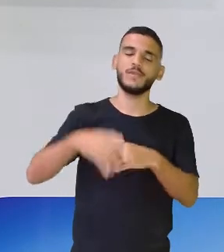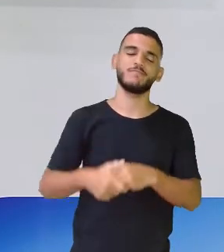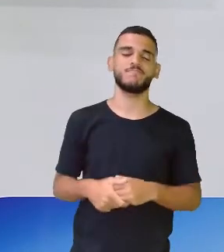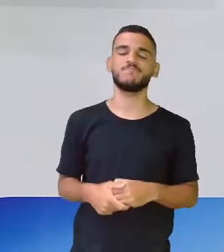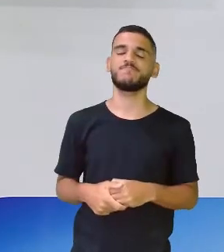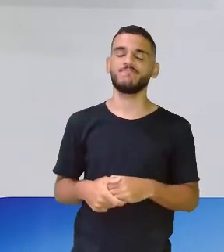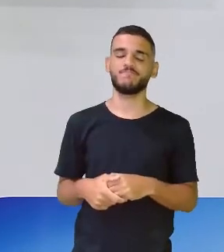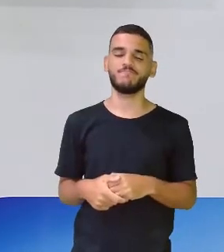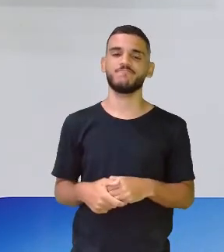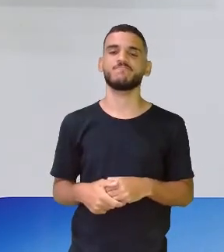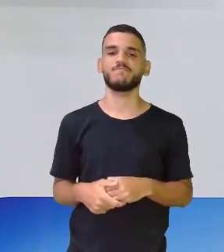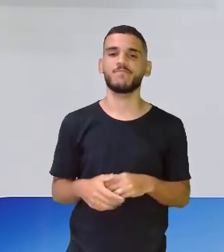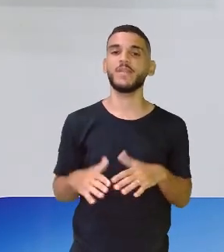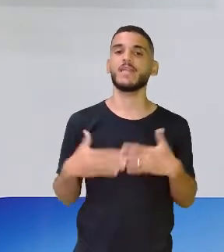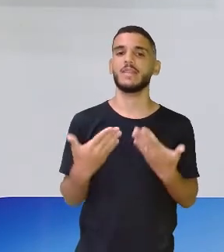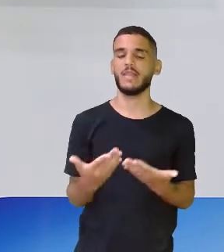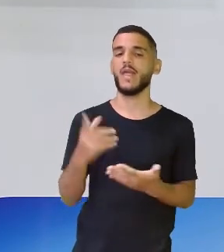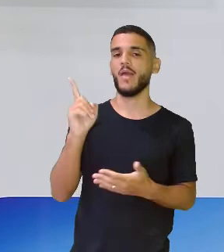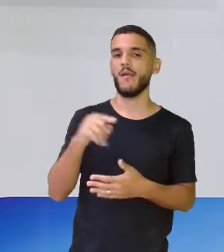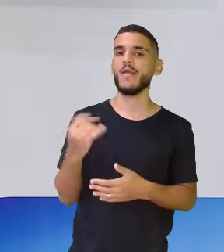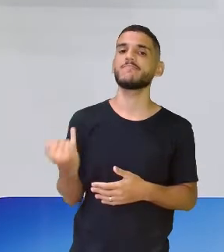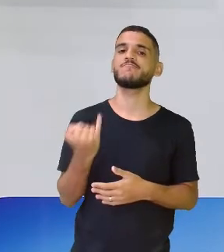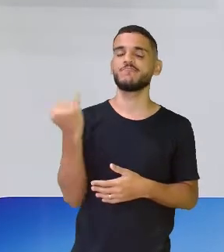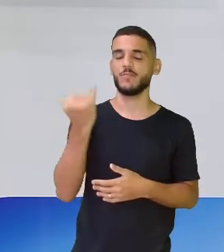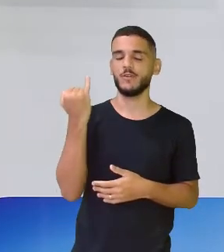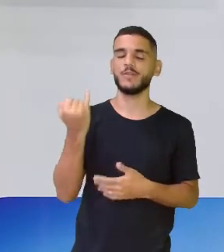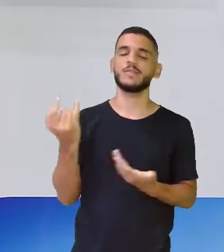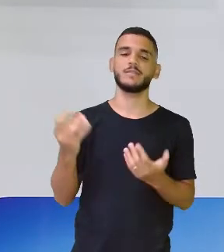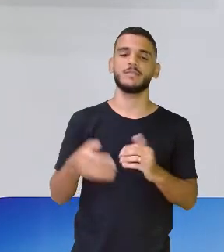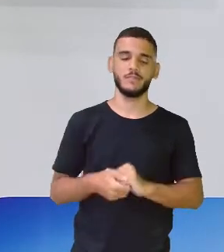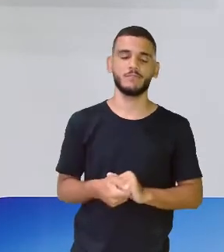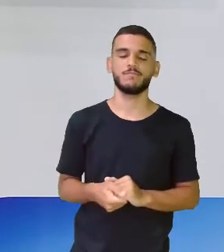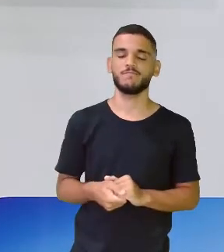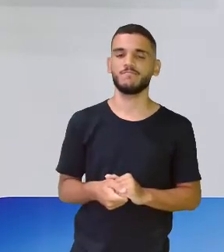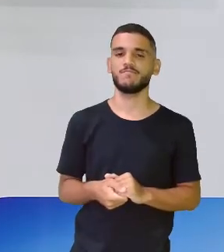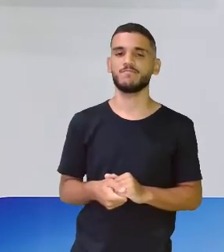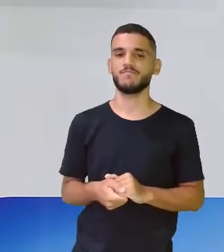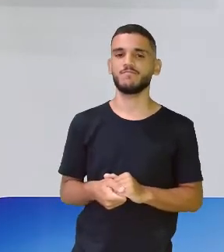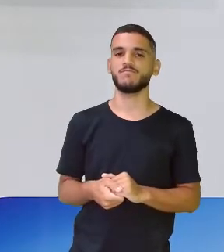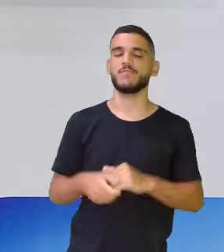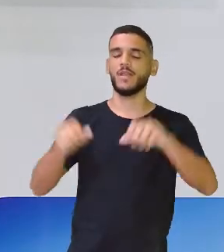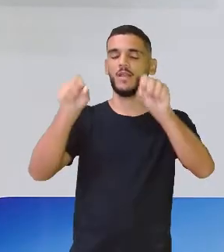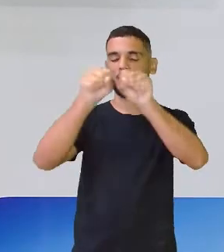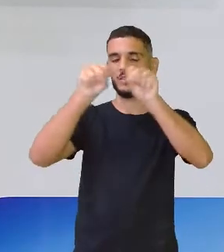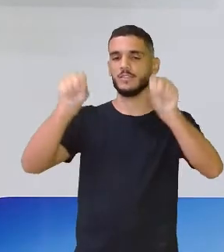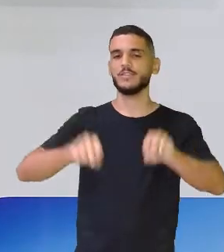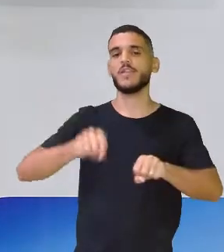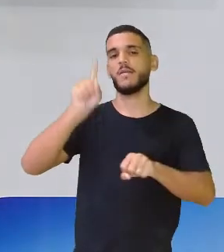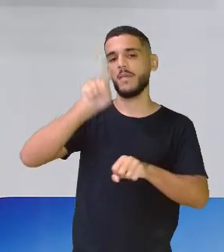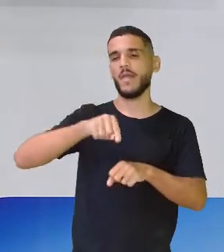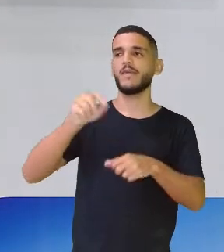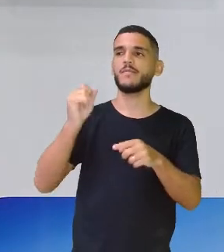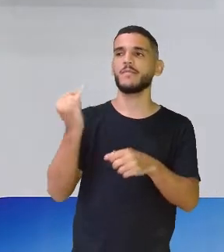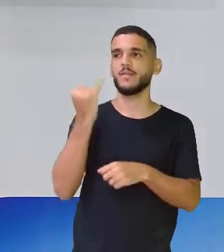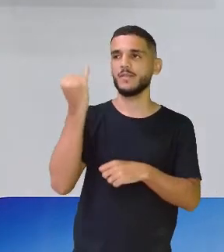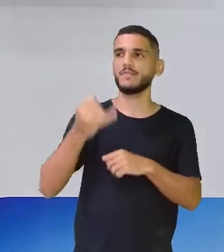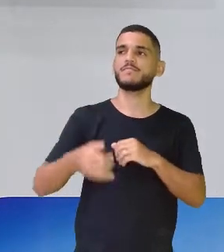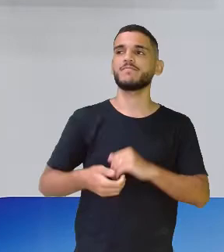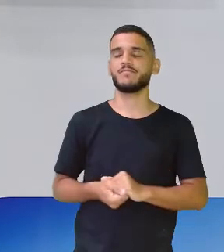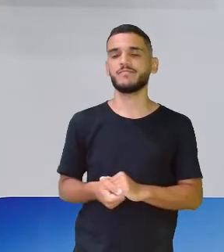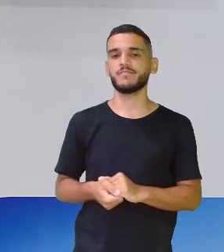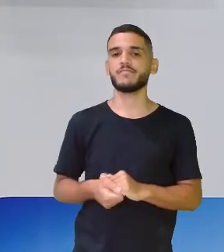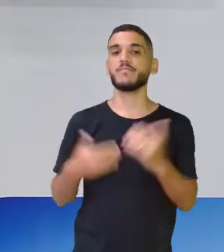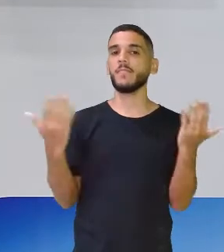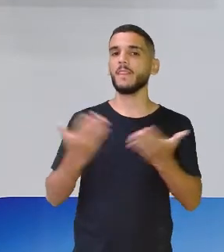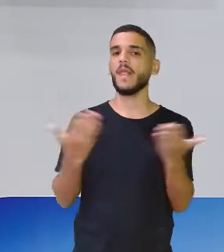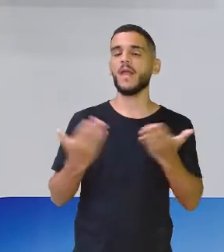desse órgão tão importante que é a nossa coluna, tá, gente? Desse sistema tão importante que é a nossa coluna, tá? E aí eu